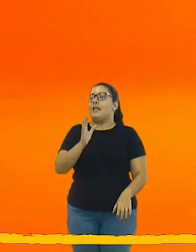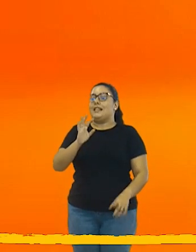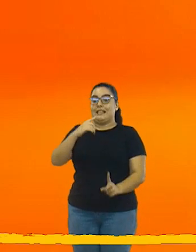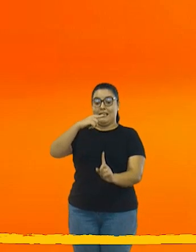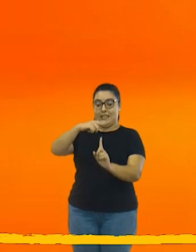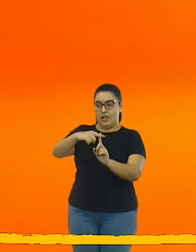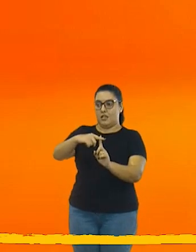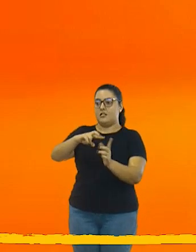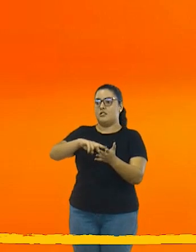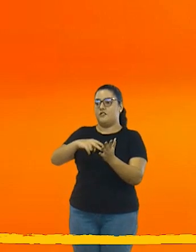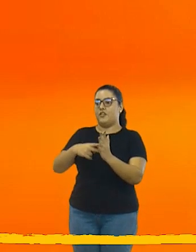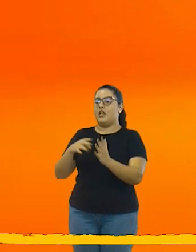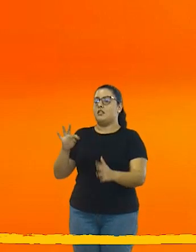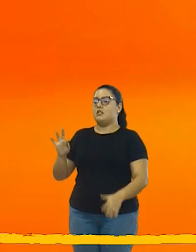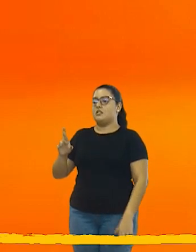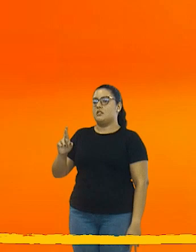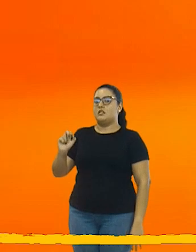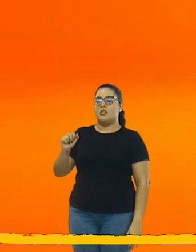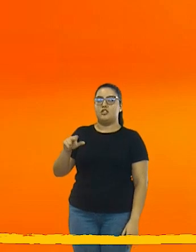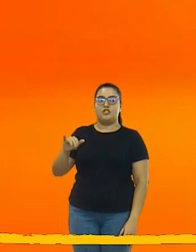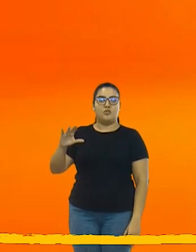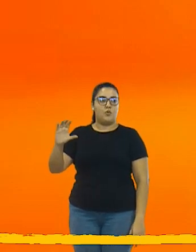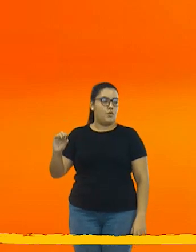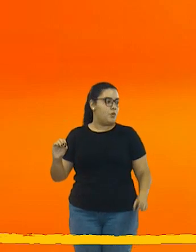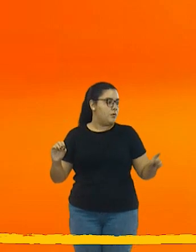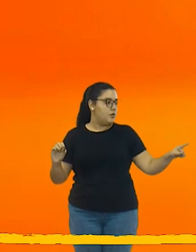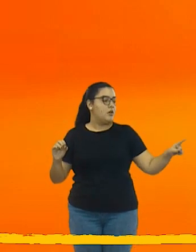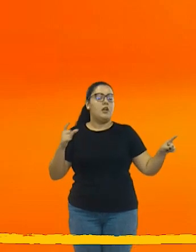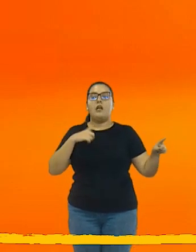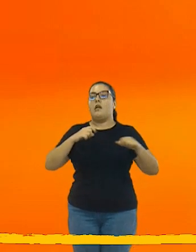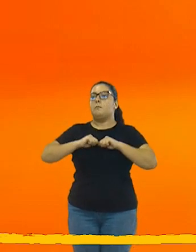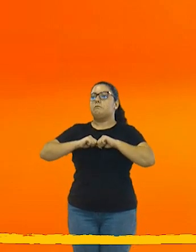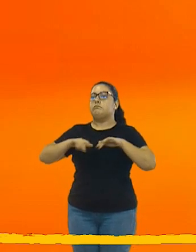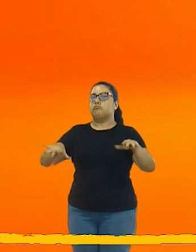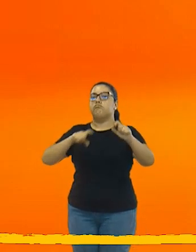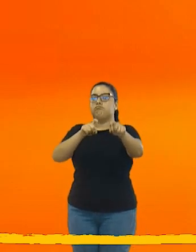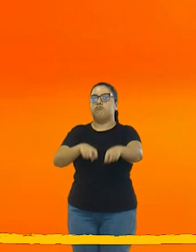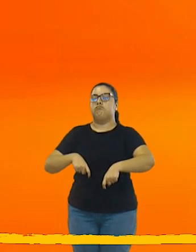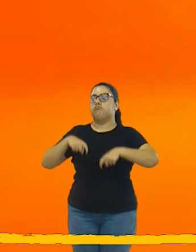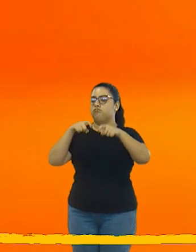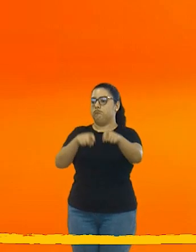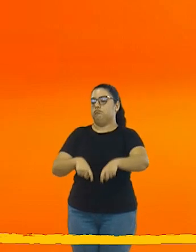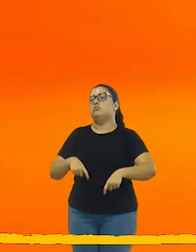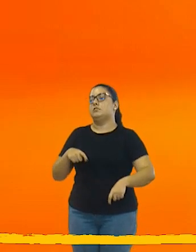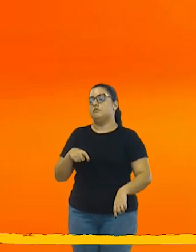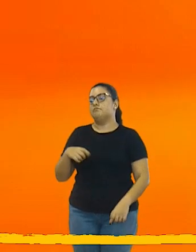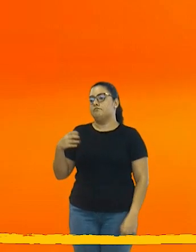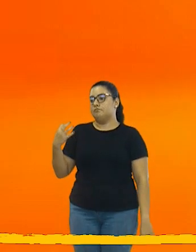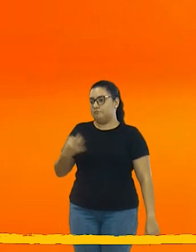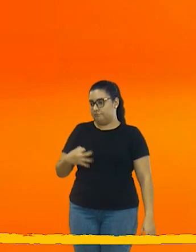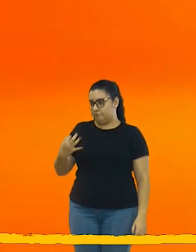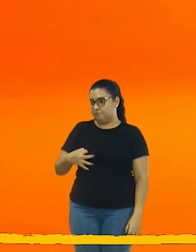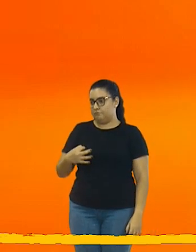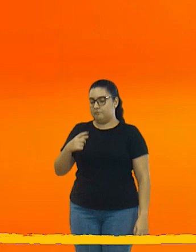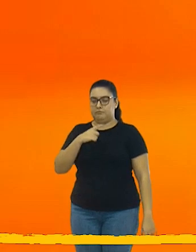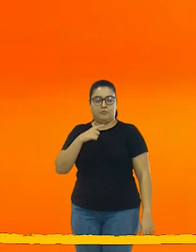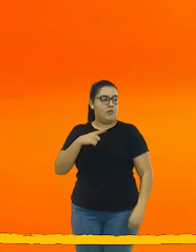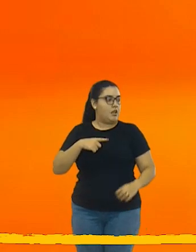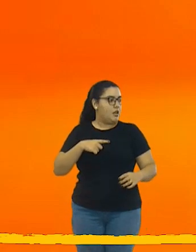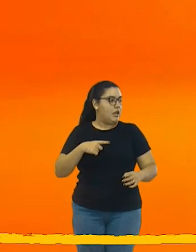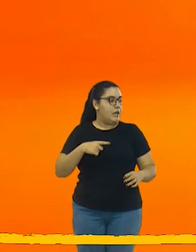transgênico, beleza? E ele fala, ó, item A: expansão das terras agricultáveis, perfeitamente, com manutenção